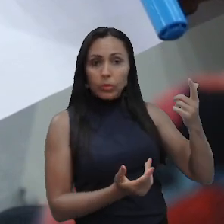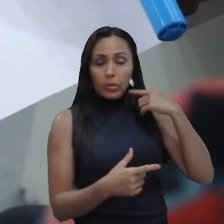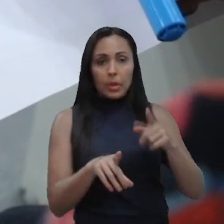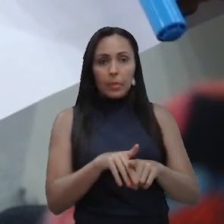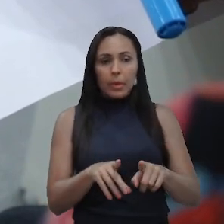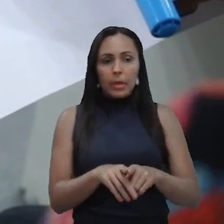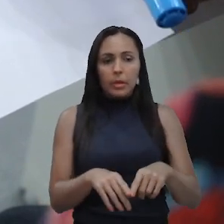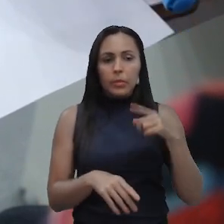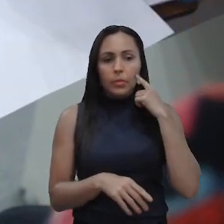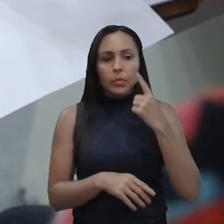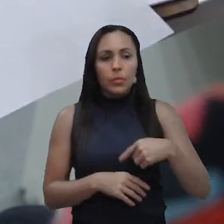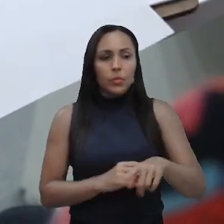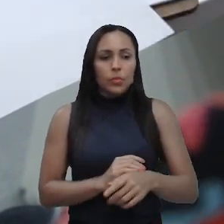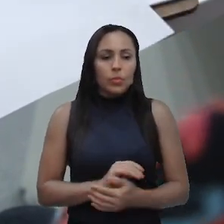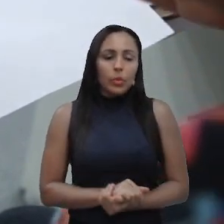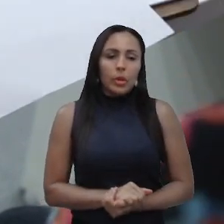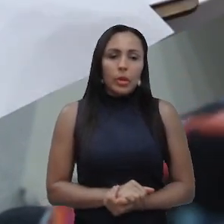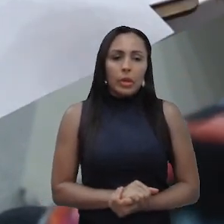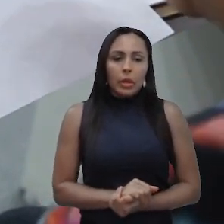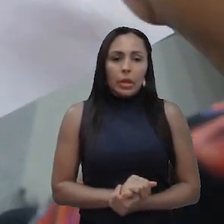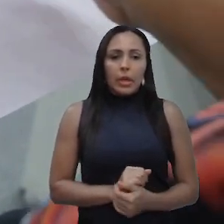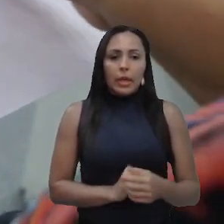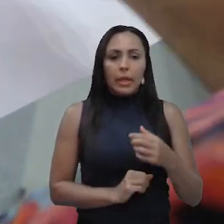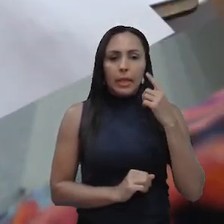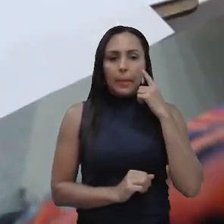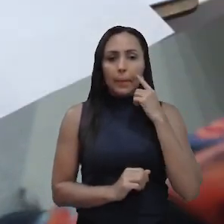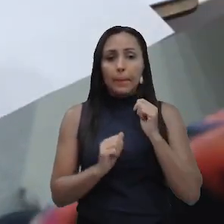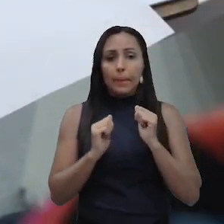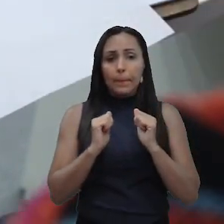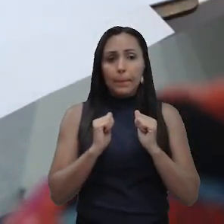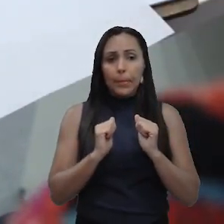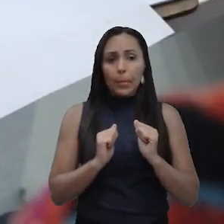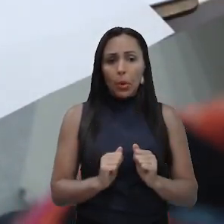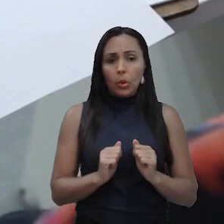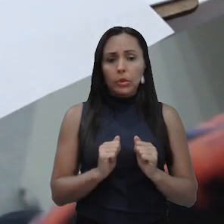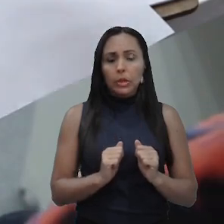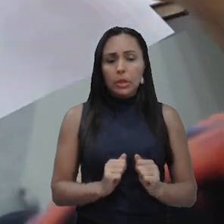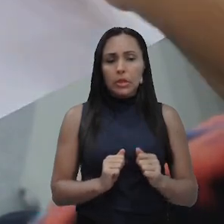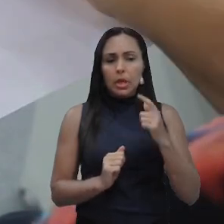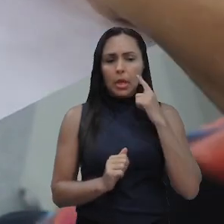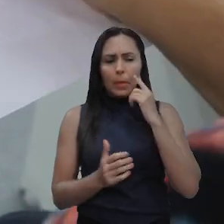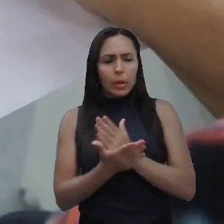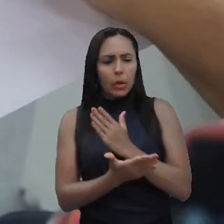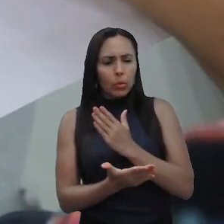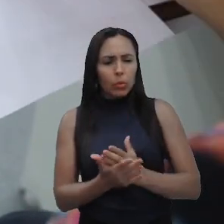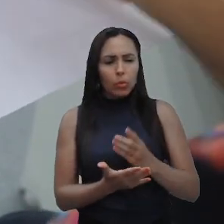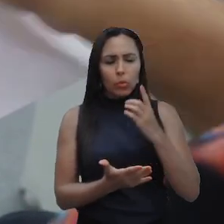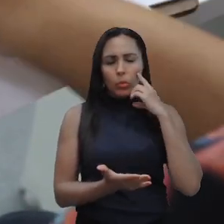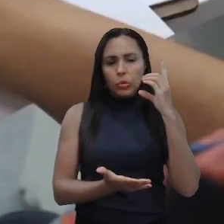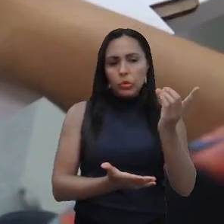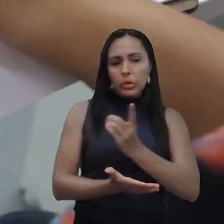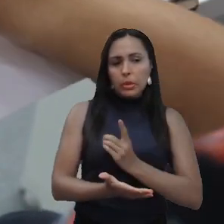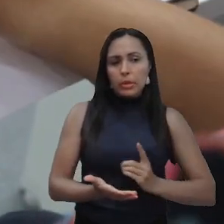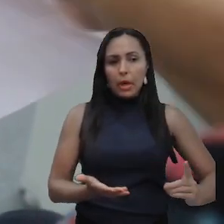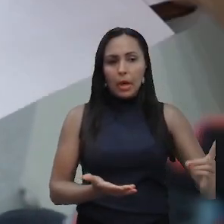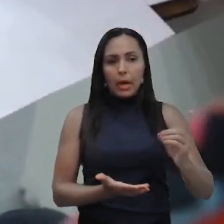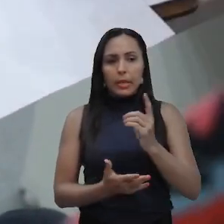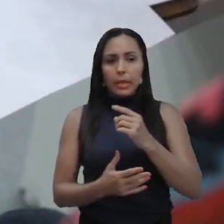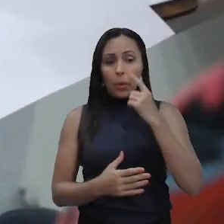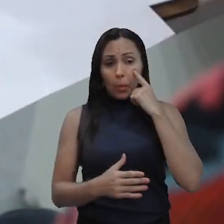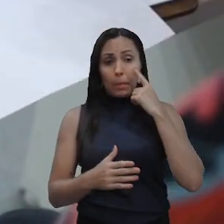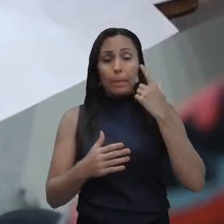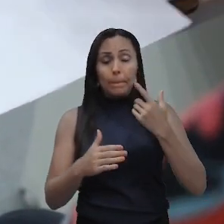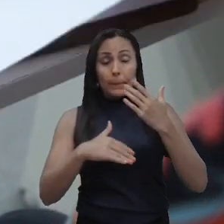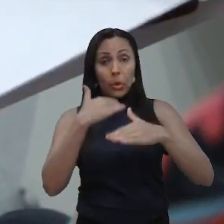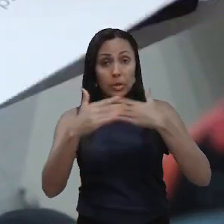Construção e Desconstrução, mas que o grid, ele pode ser para muitos designers, né, esse processo de trabalho, ou seja,